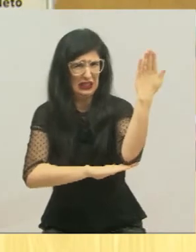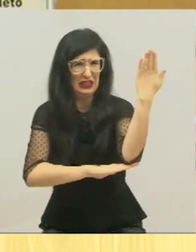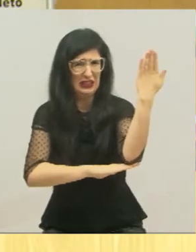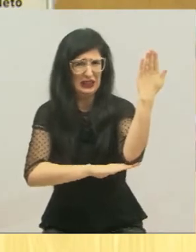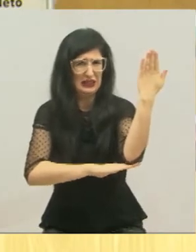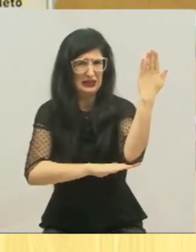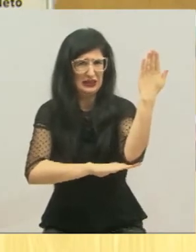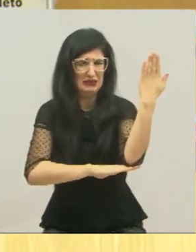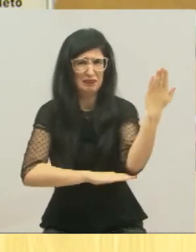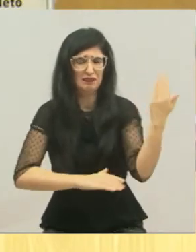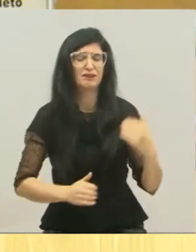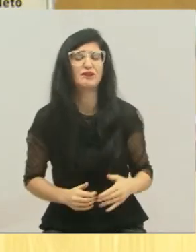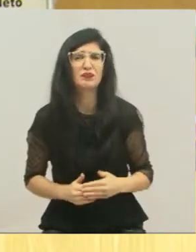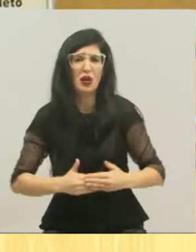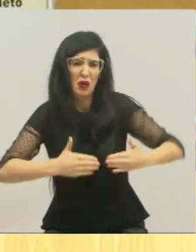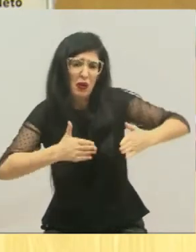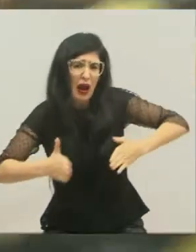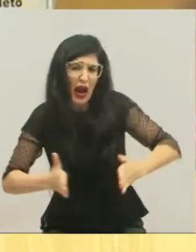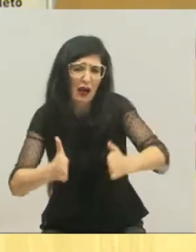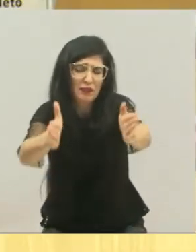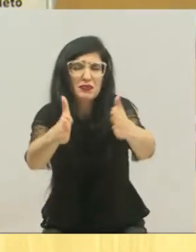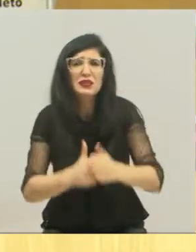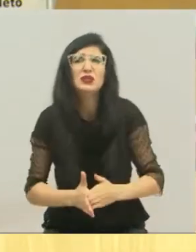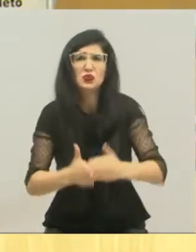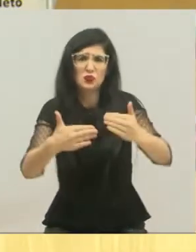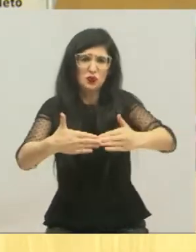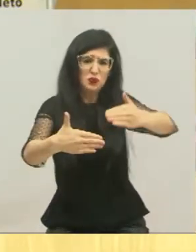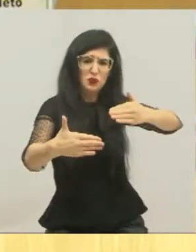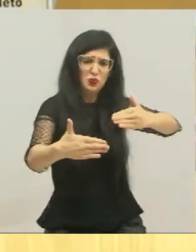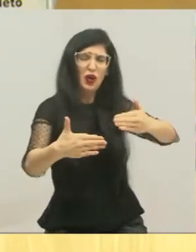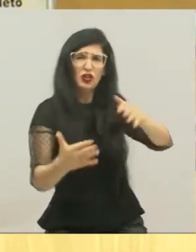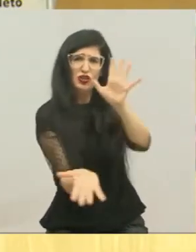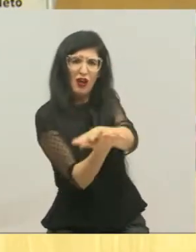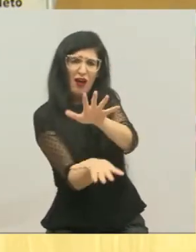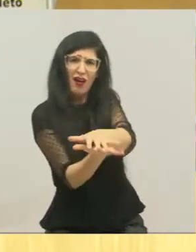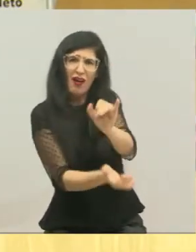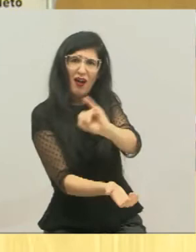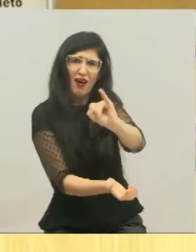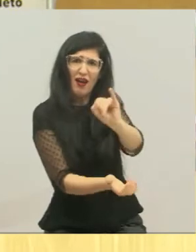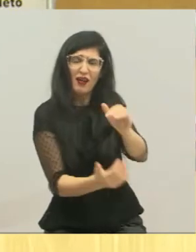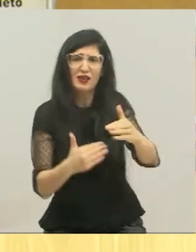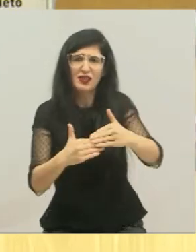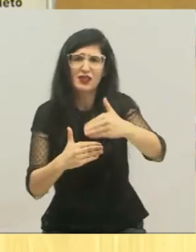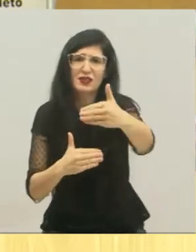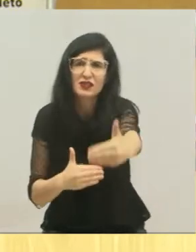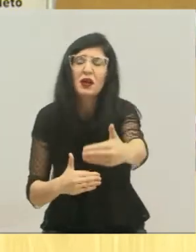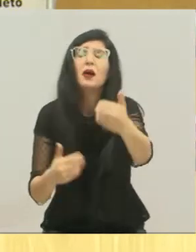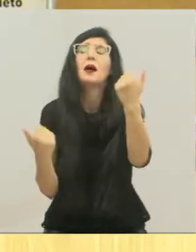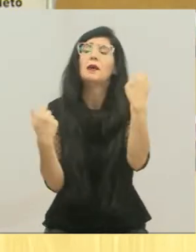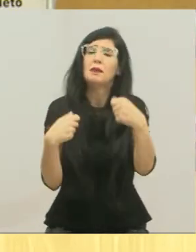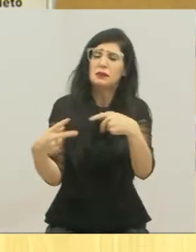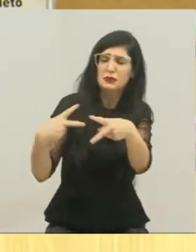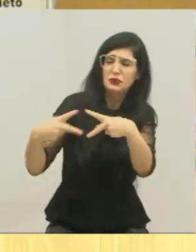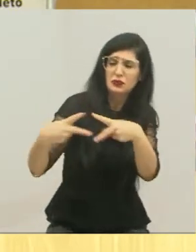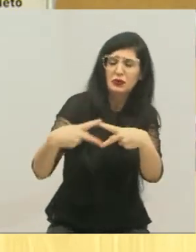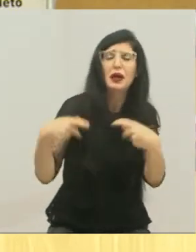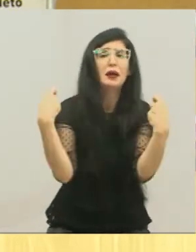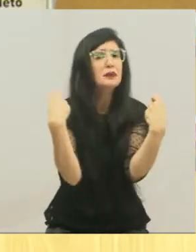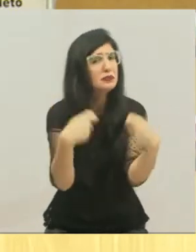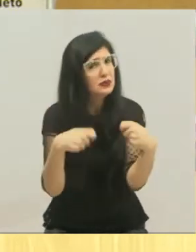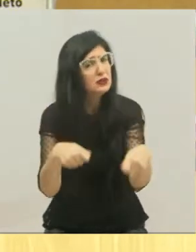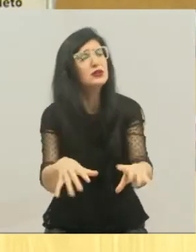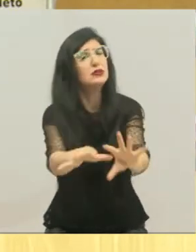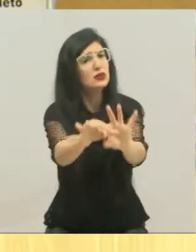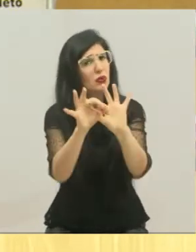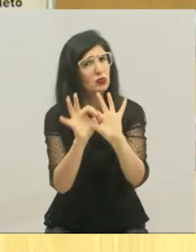os municípios, e, se for o caso, que a obra seja feita em parceria com o município de Jacareí, atendendo assim a demanda